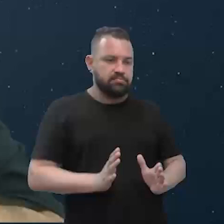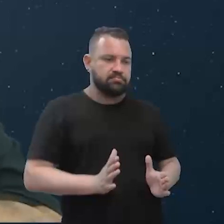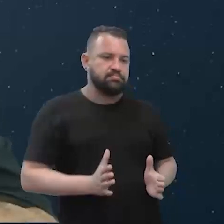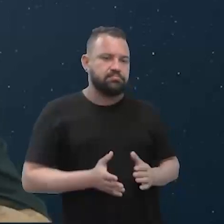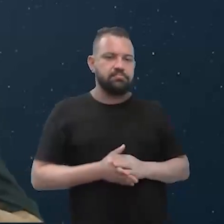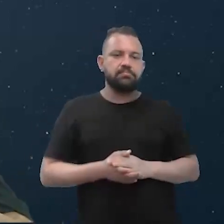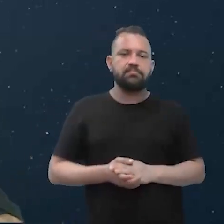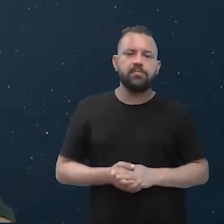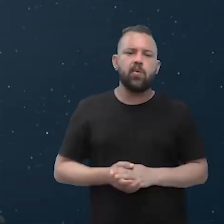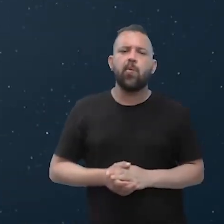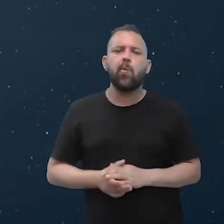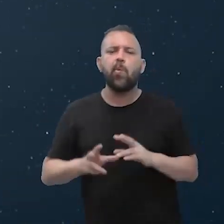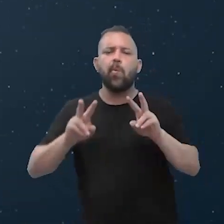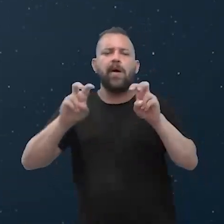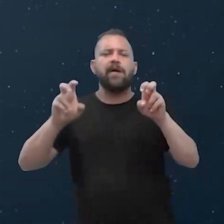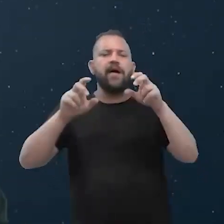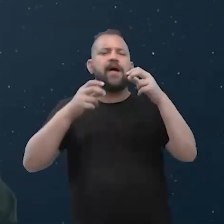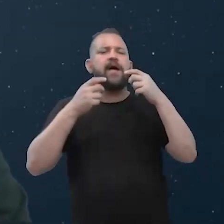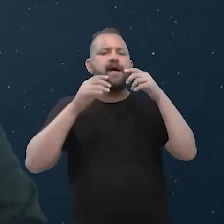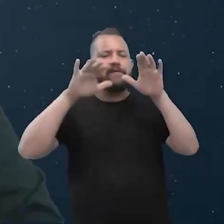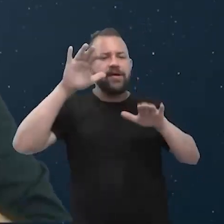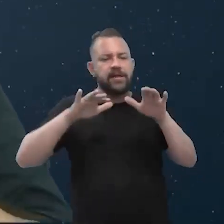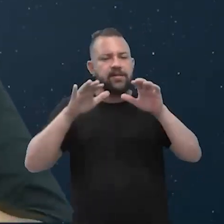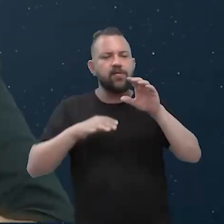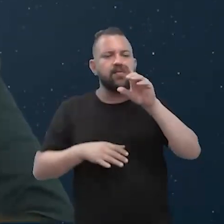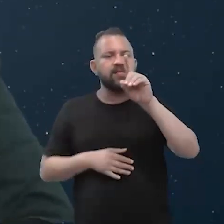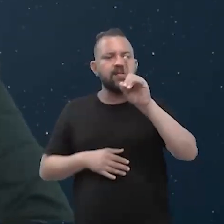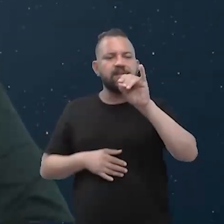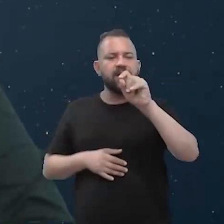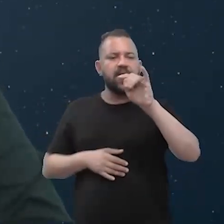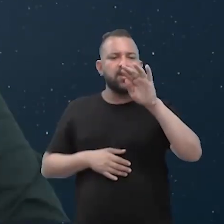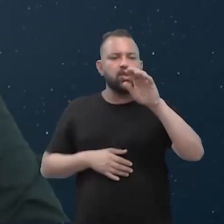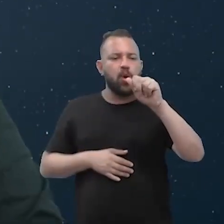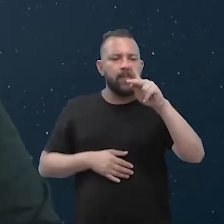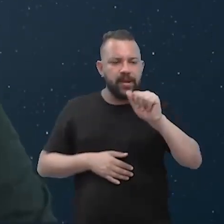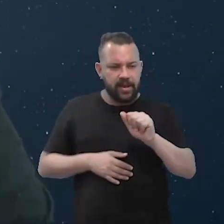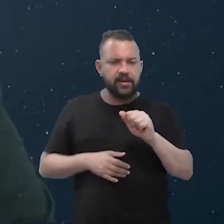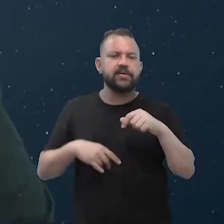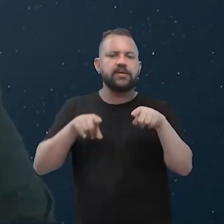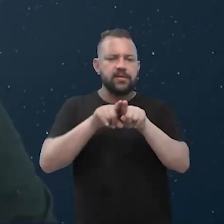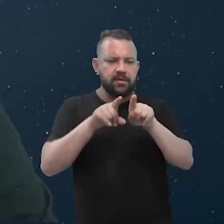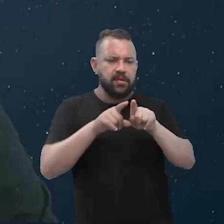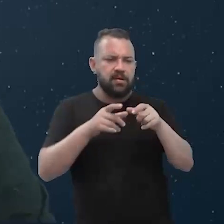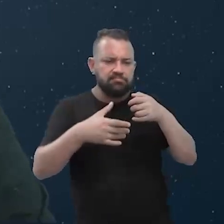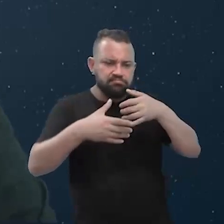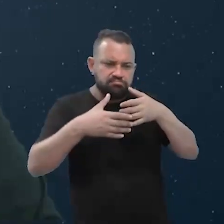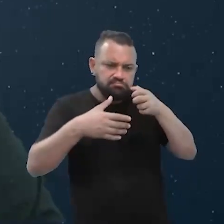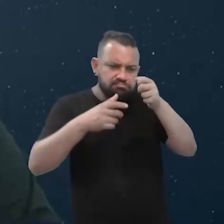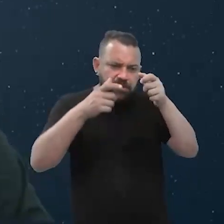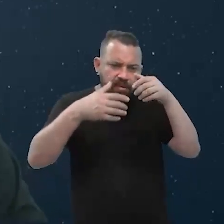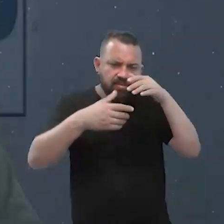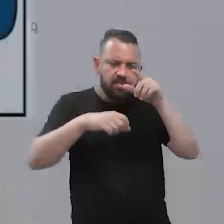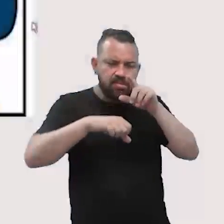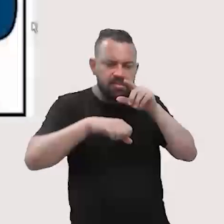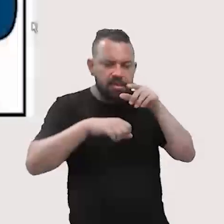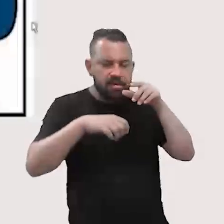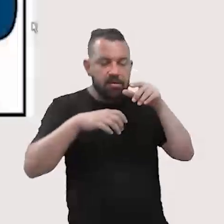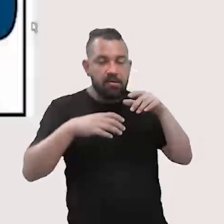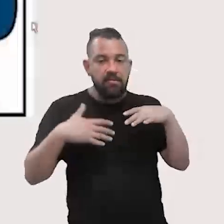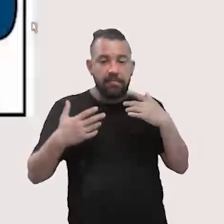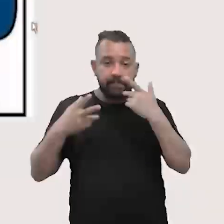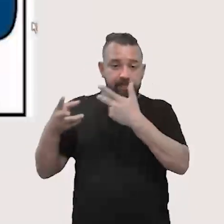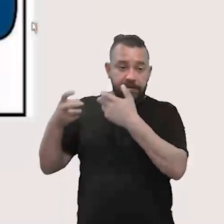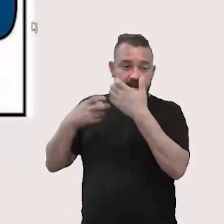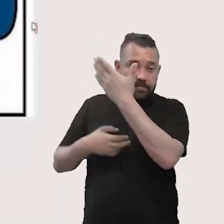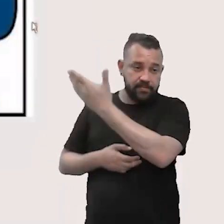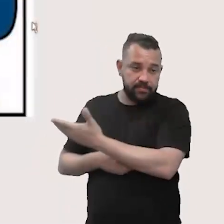questão da variação diatópica, regional, ela é geográfica. Dá mais um exemplo aí. Olha para